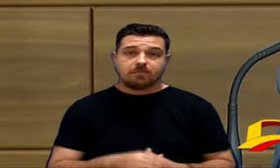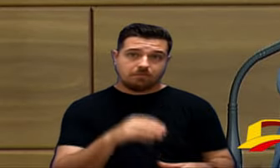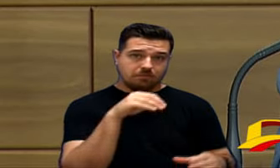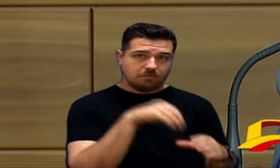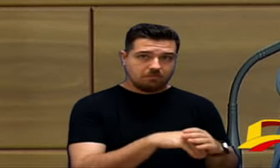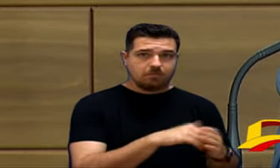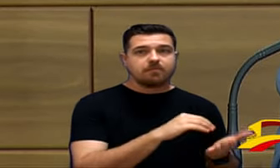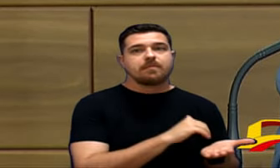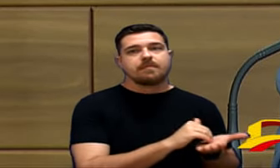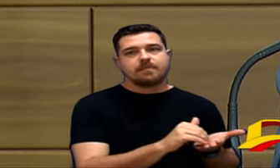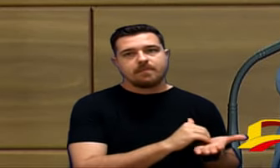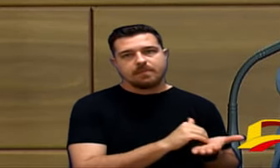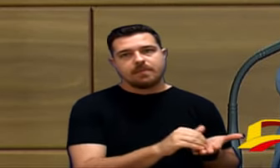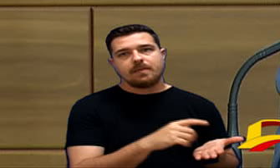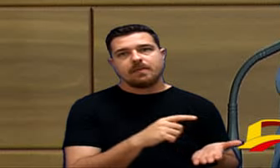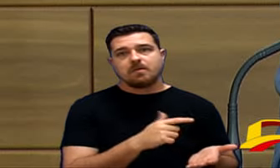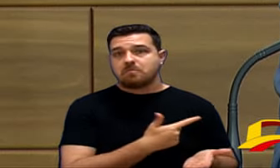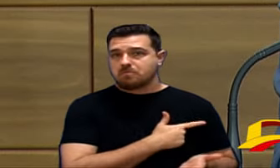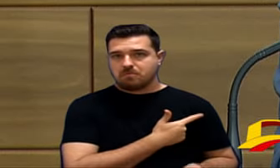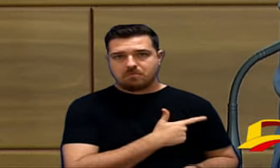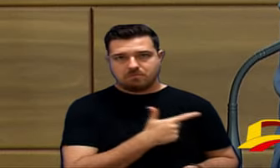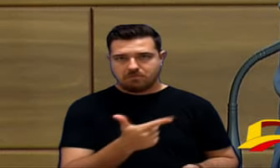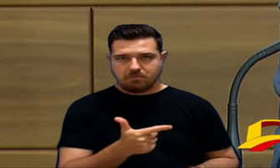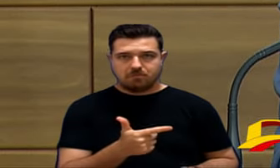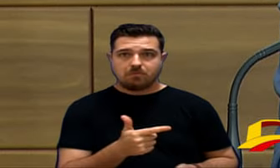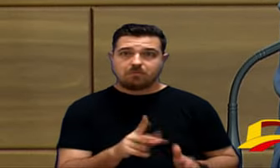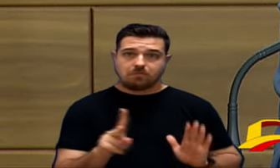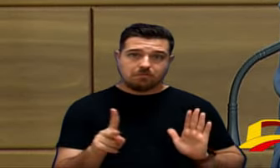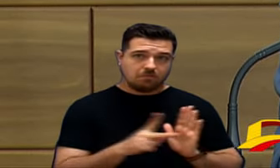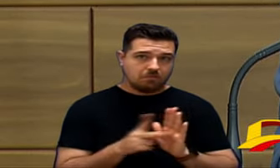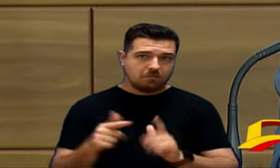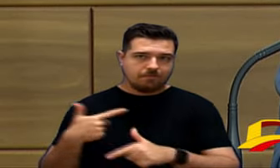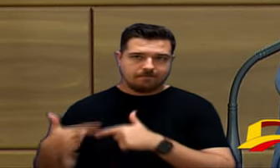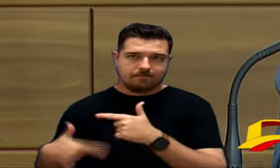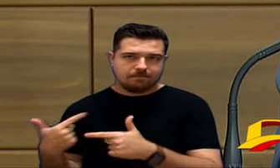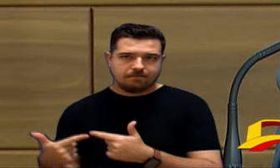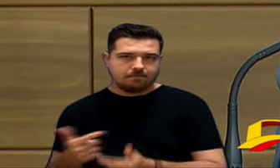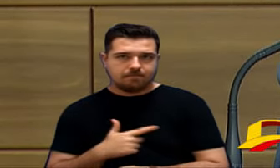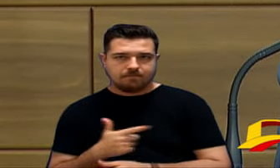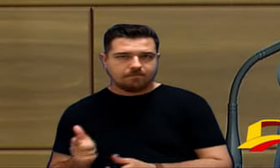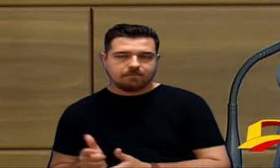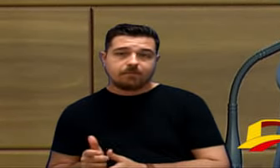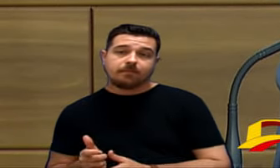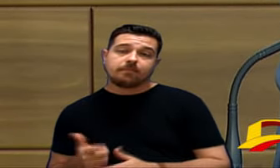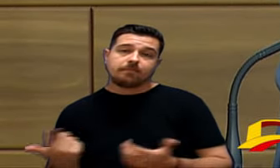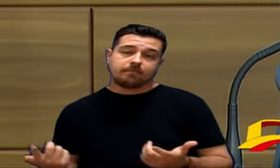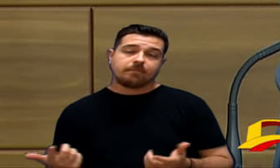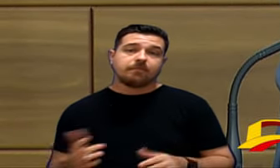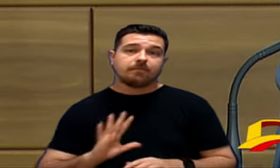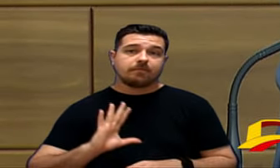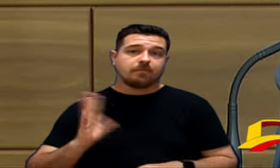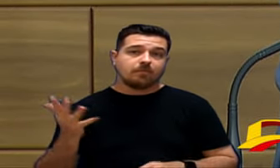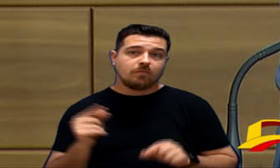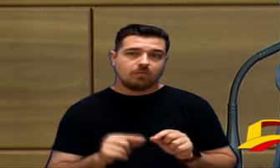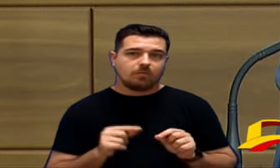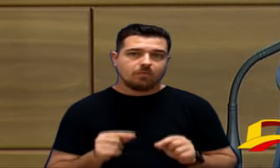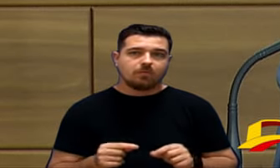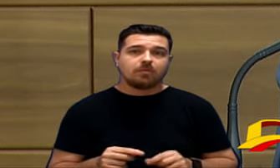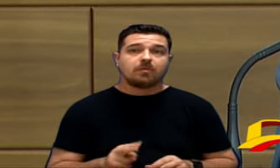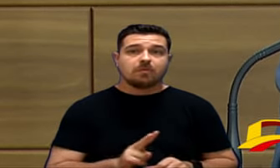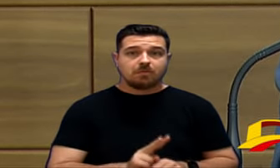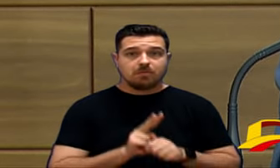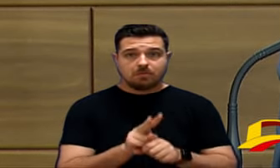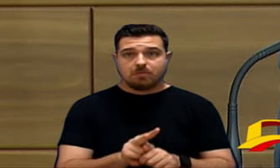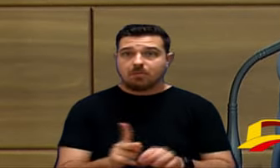secretaria jurídica né a gente não tem nenhum um serviço que volte direto a trabalhador né na verdade a gente faz o defo a defesa